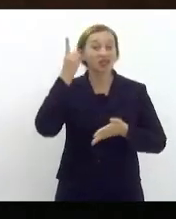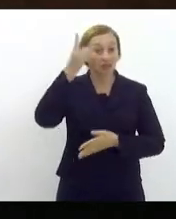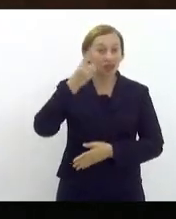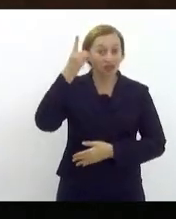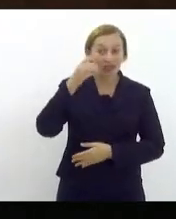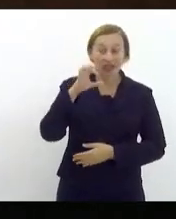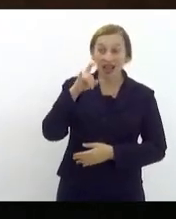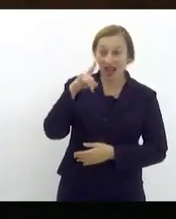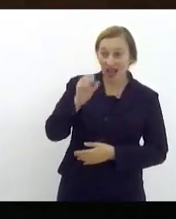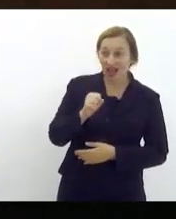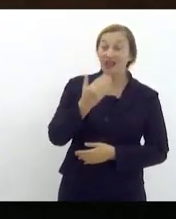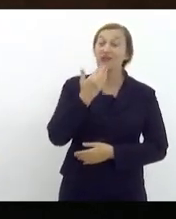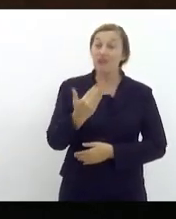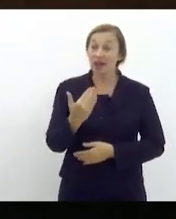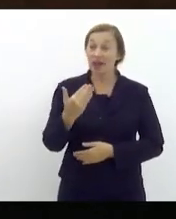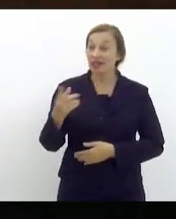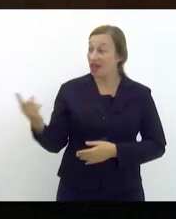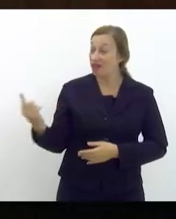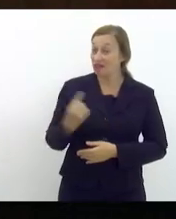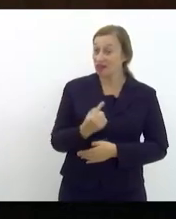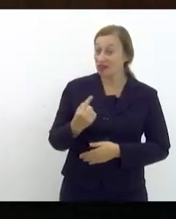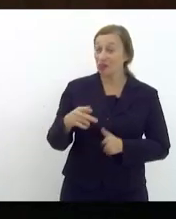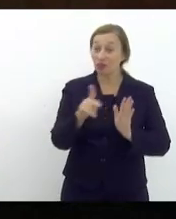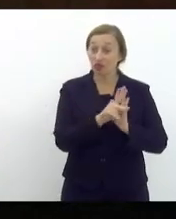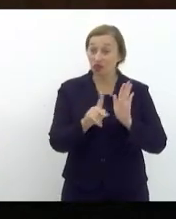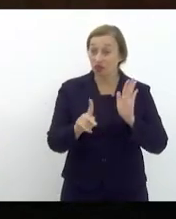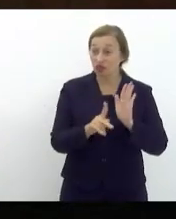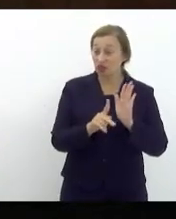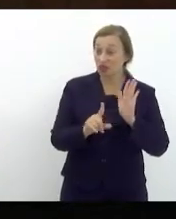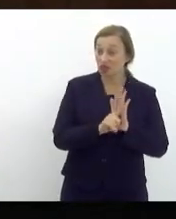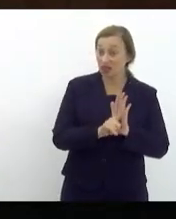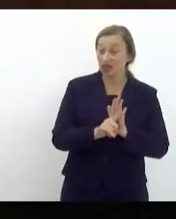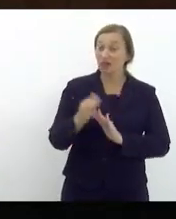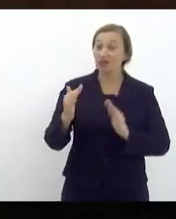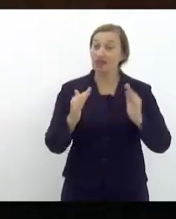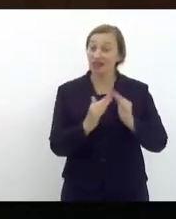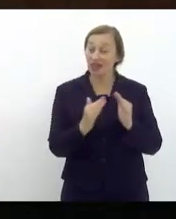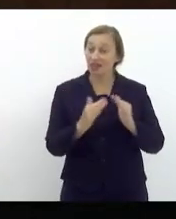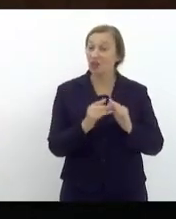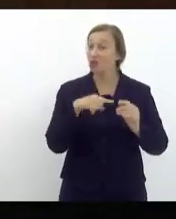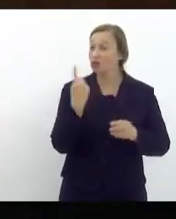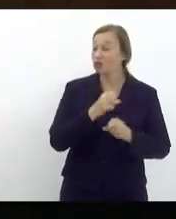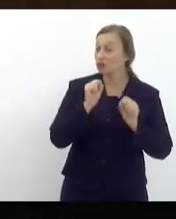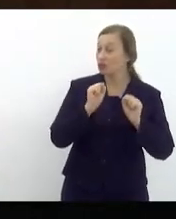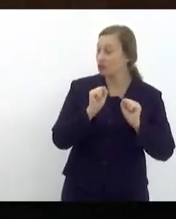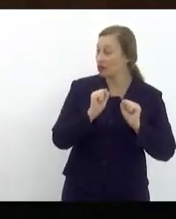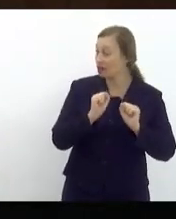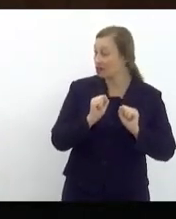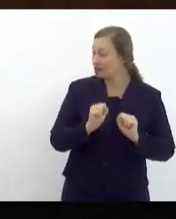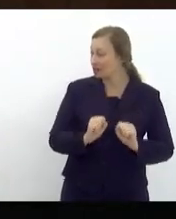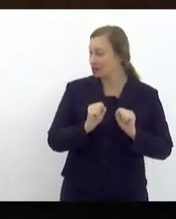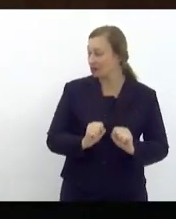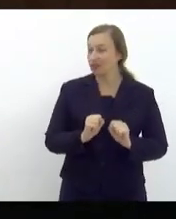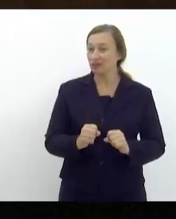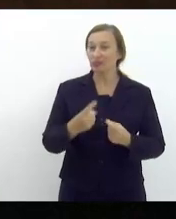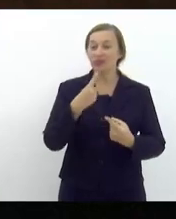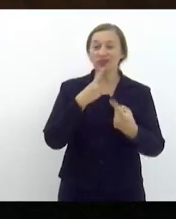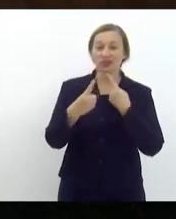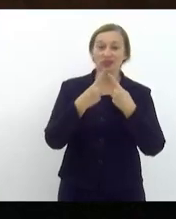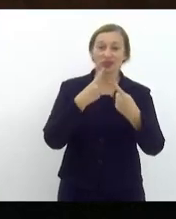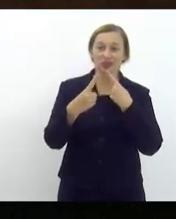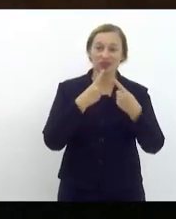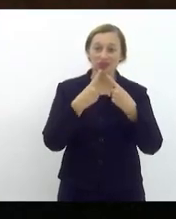que pede a vinda desse projeto de ler essa casa Legislativa onde nós possamos Presidente debater